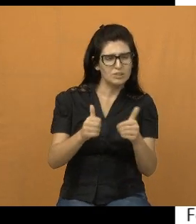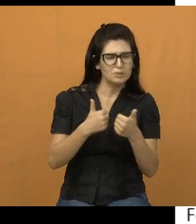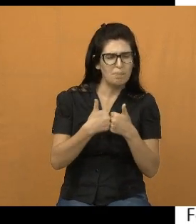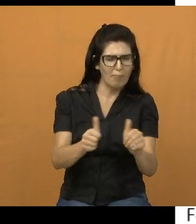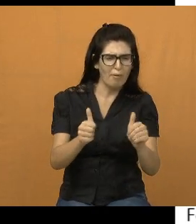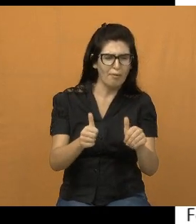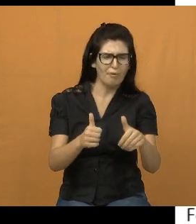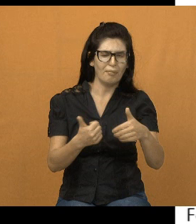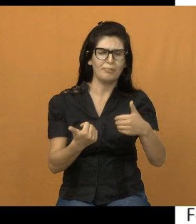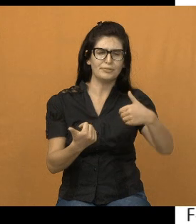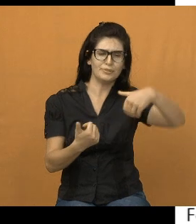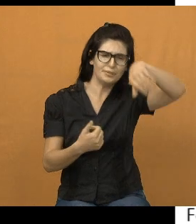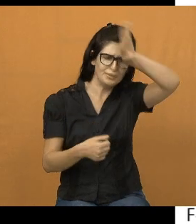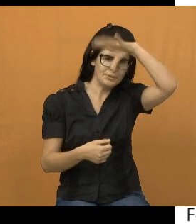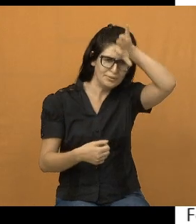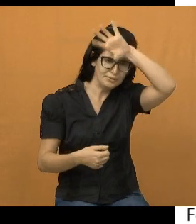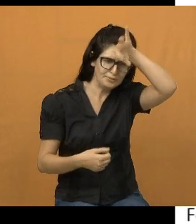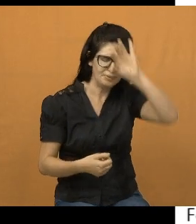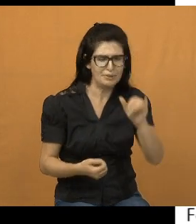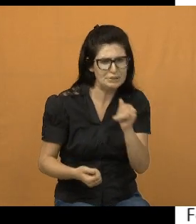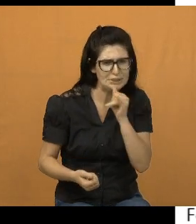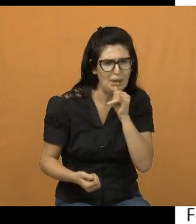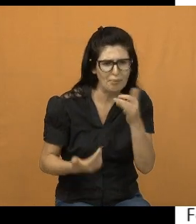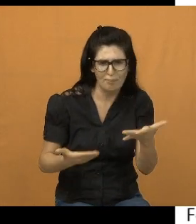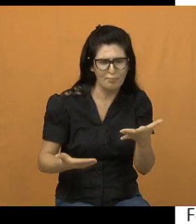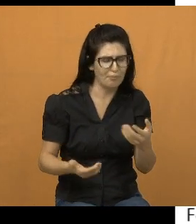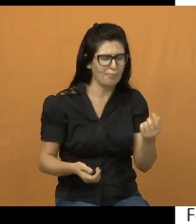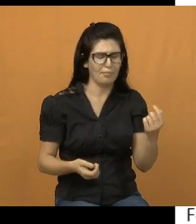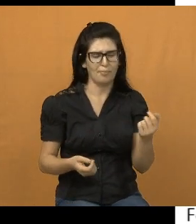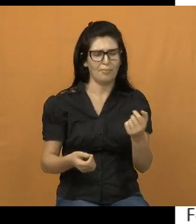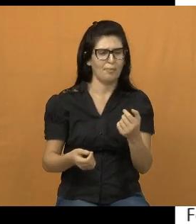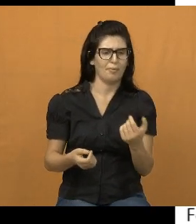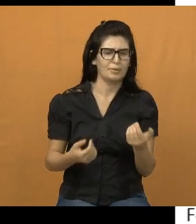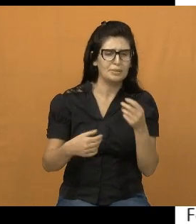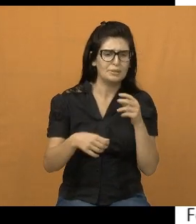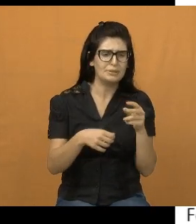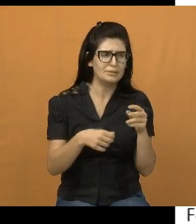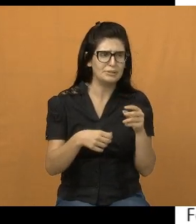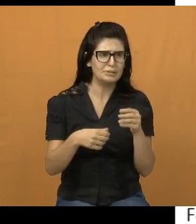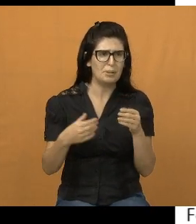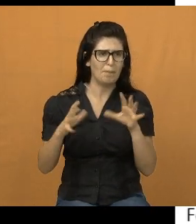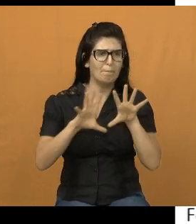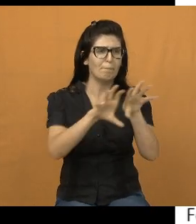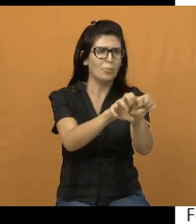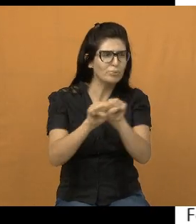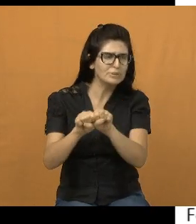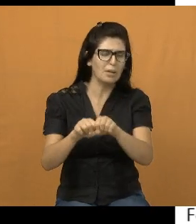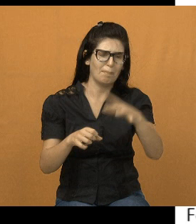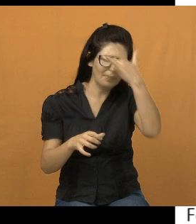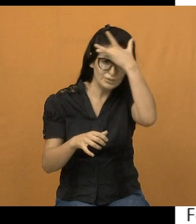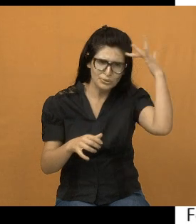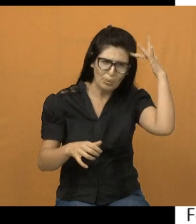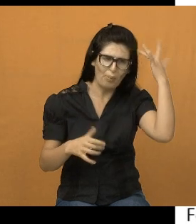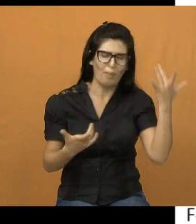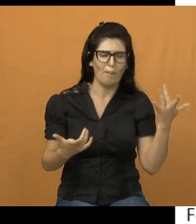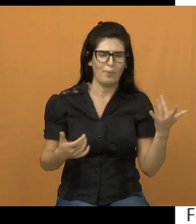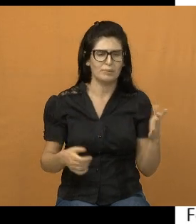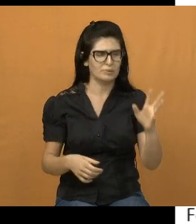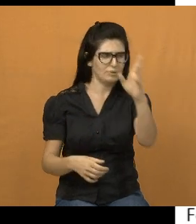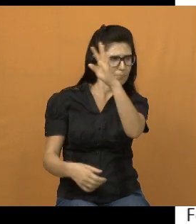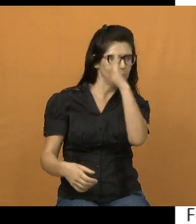ambulatorial, que trata da frota branca do município, Com relação